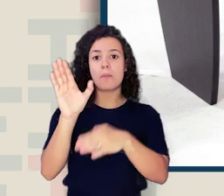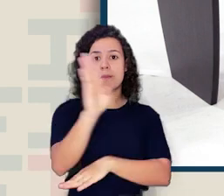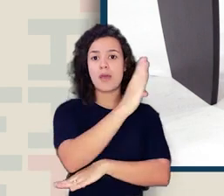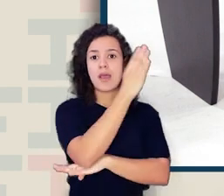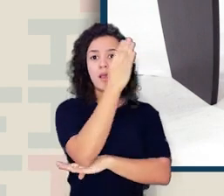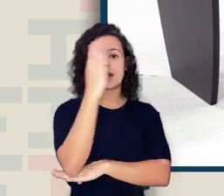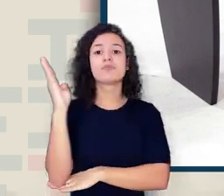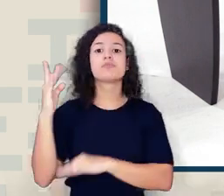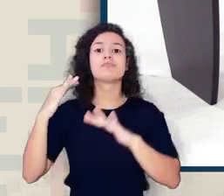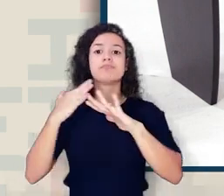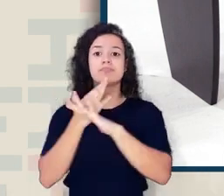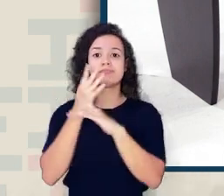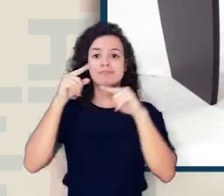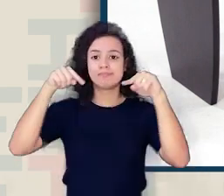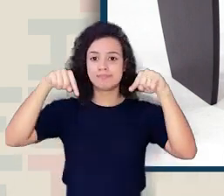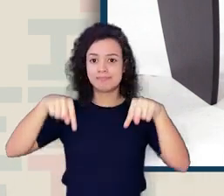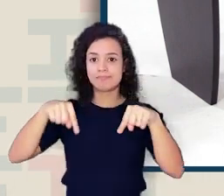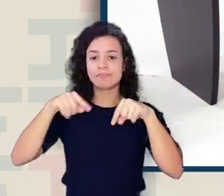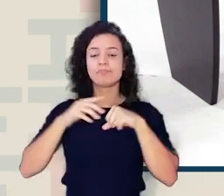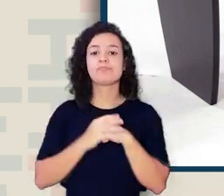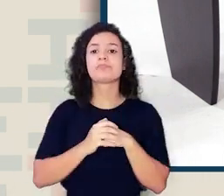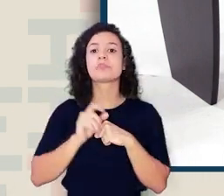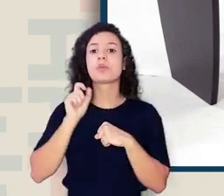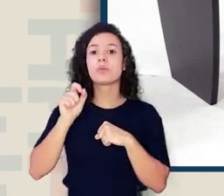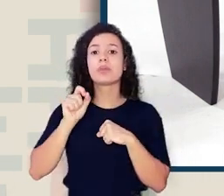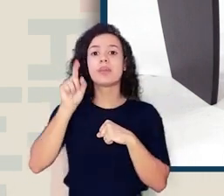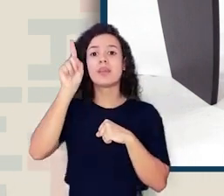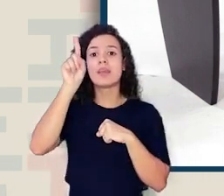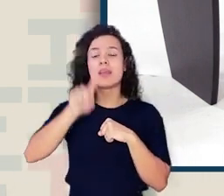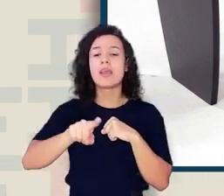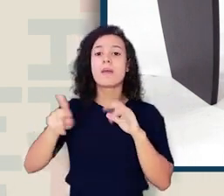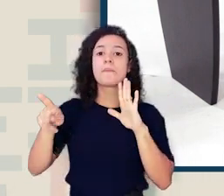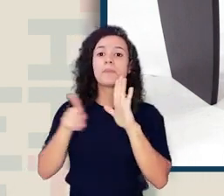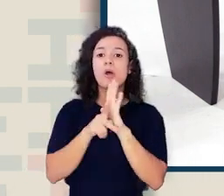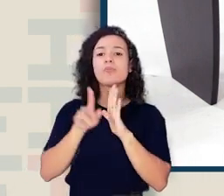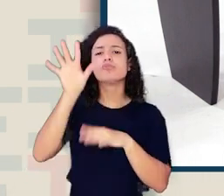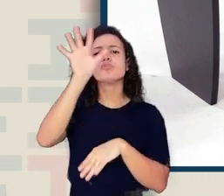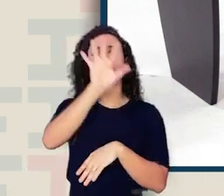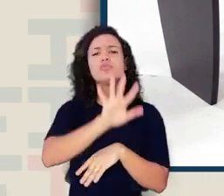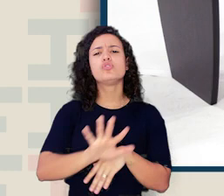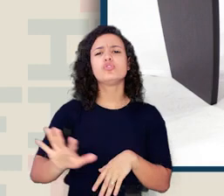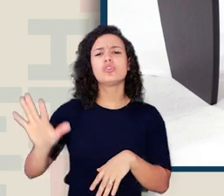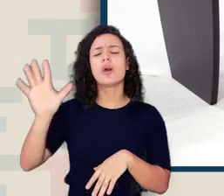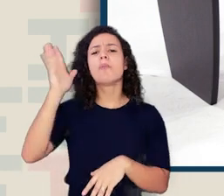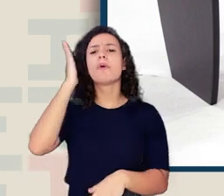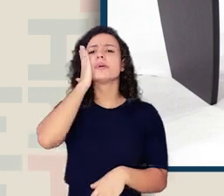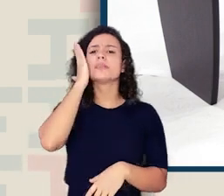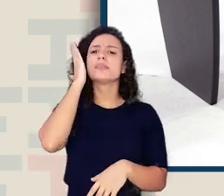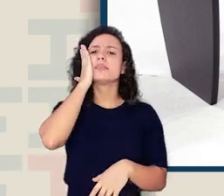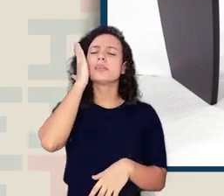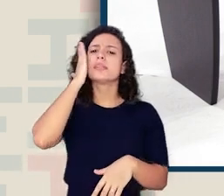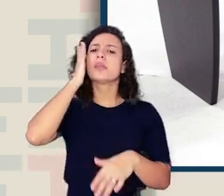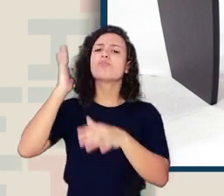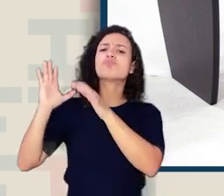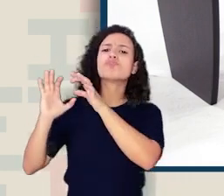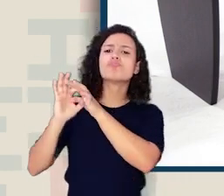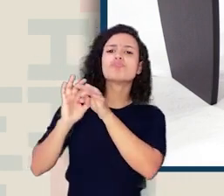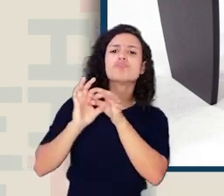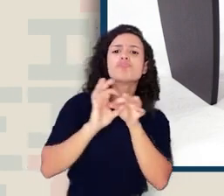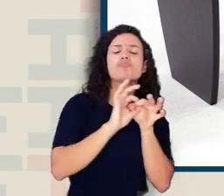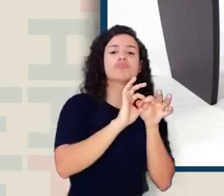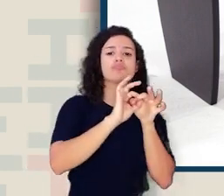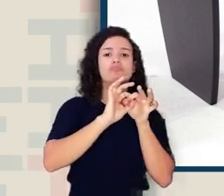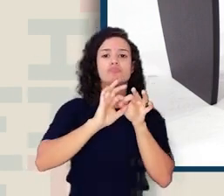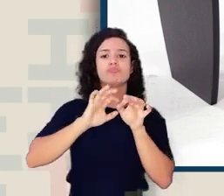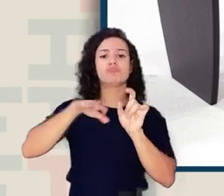maracatu da nossa cidade. Ele passa, então, a ser um andamento gerador para entender esse